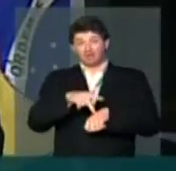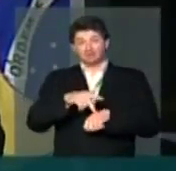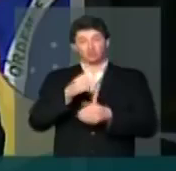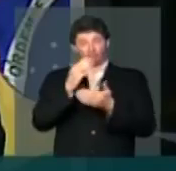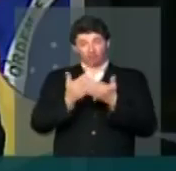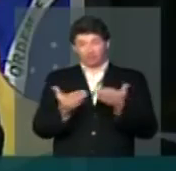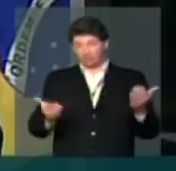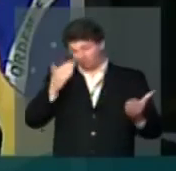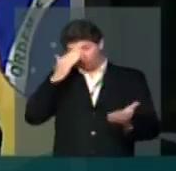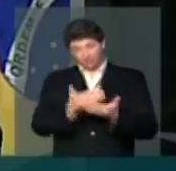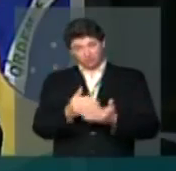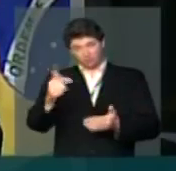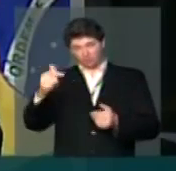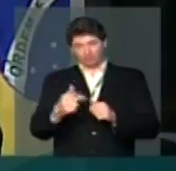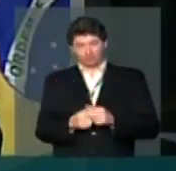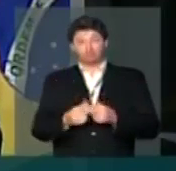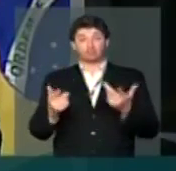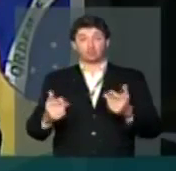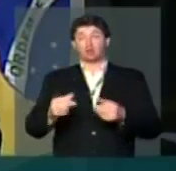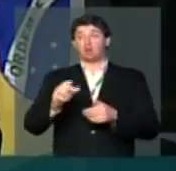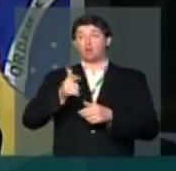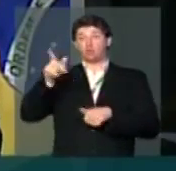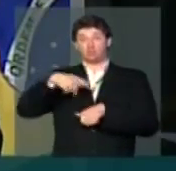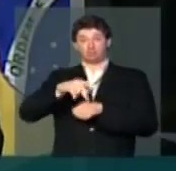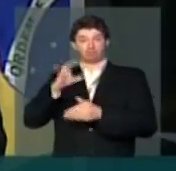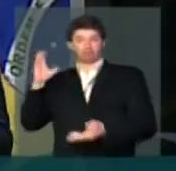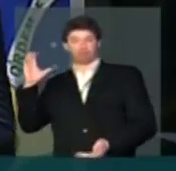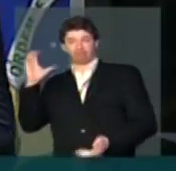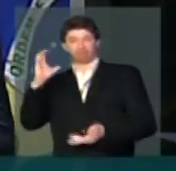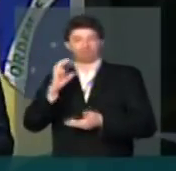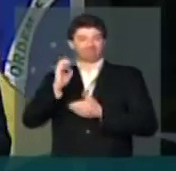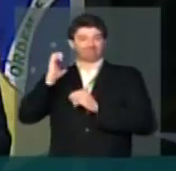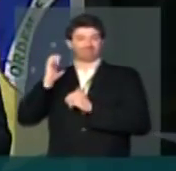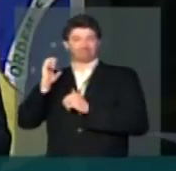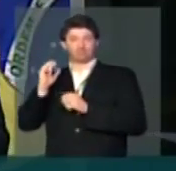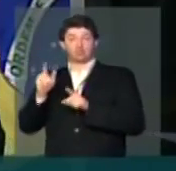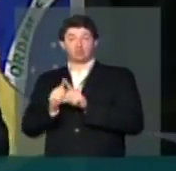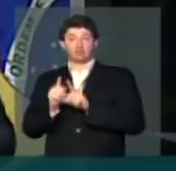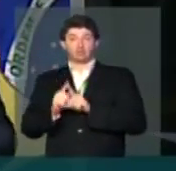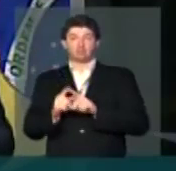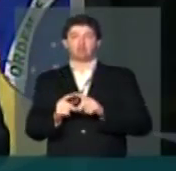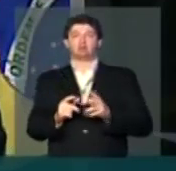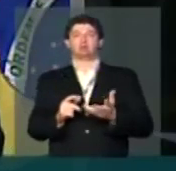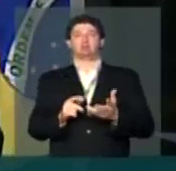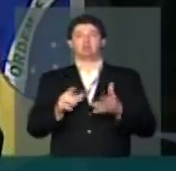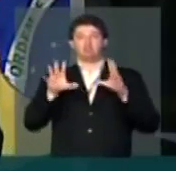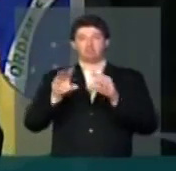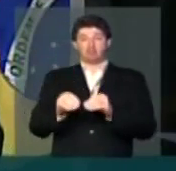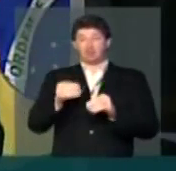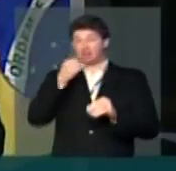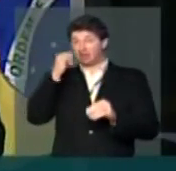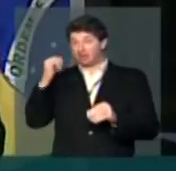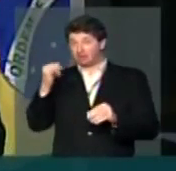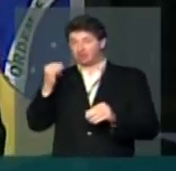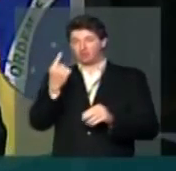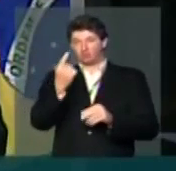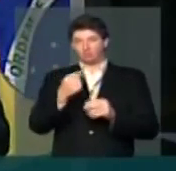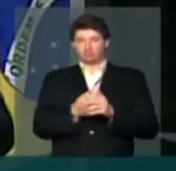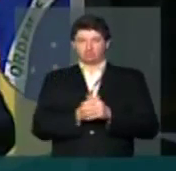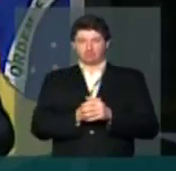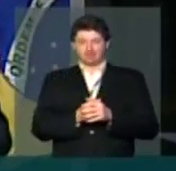Inúmeros exemplos aí estão justificando a fuga de investimentos e a paralisia da economia. O intervencionismo no setor elétrico é só um